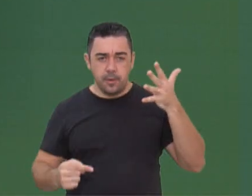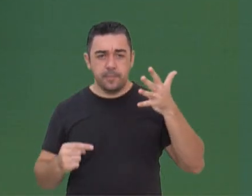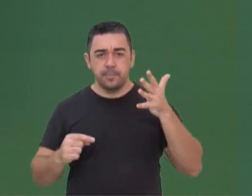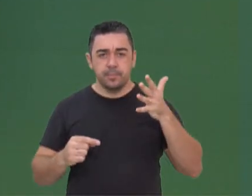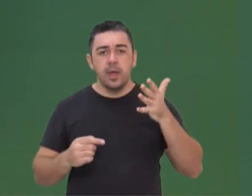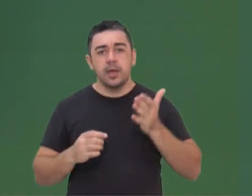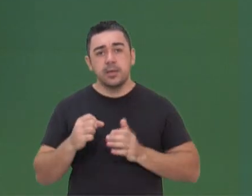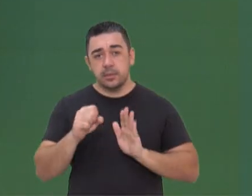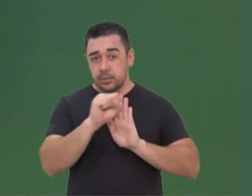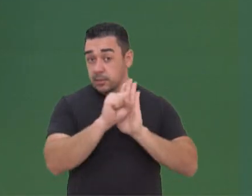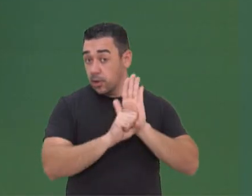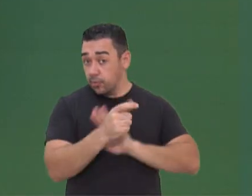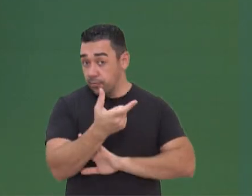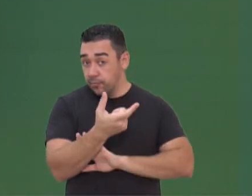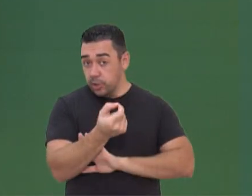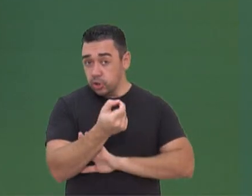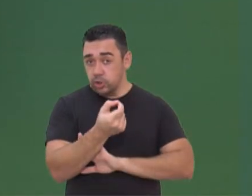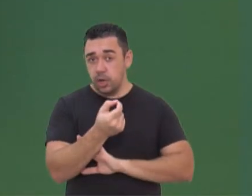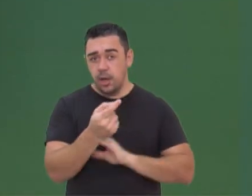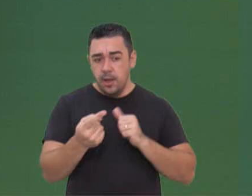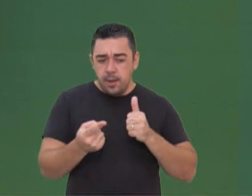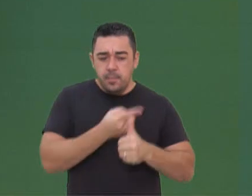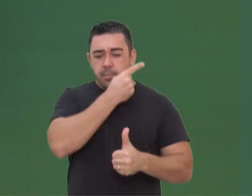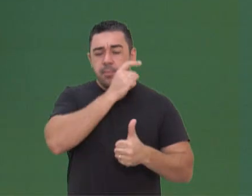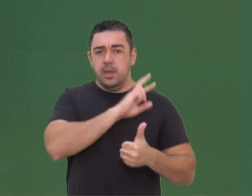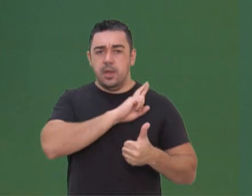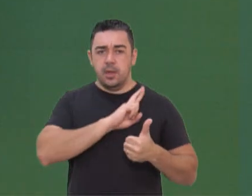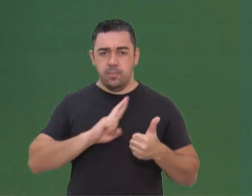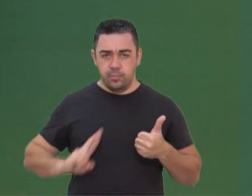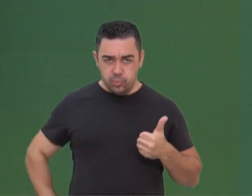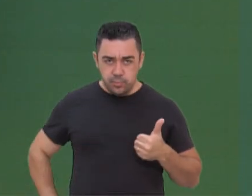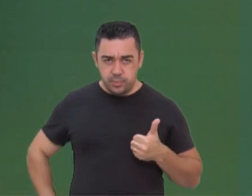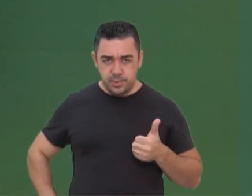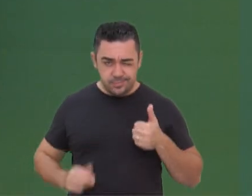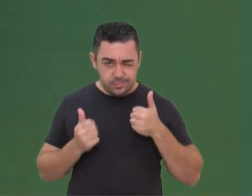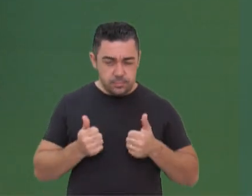século XX, esse período que a gente chama de Primeira República.